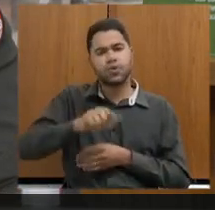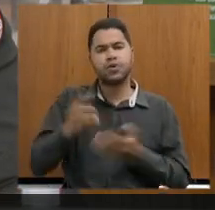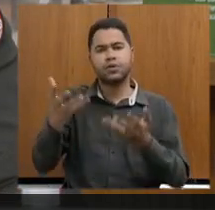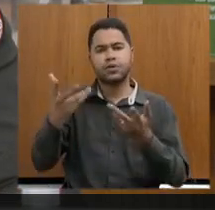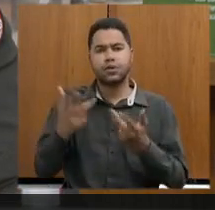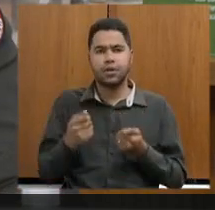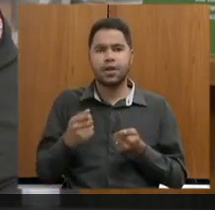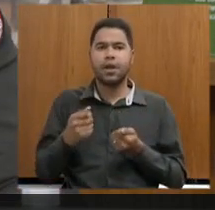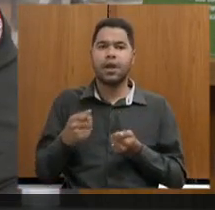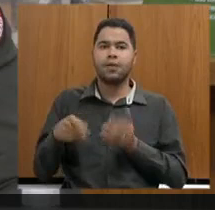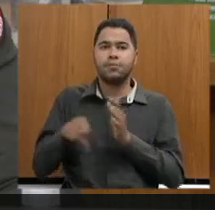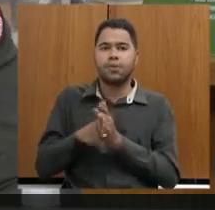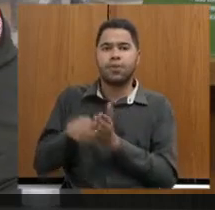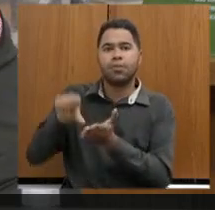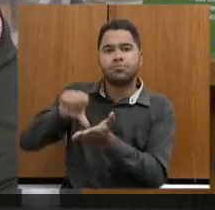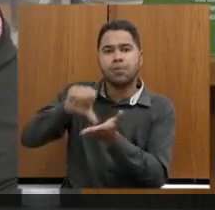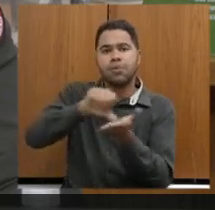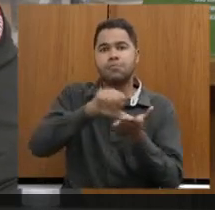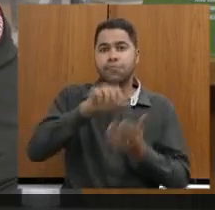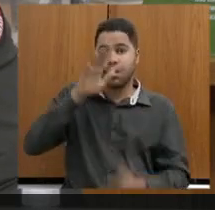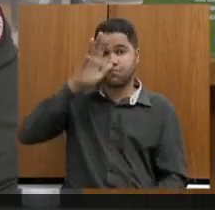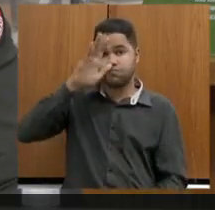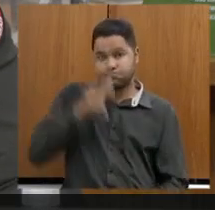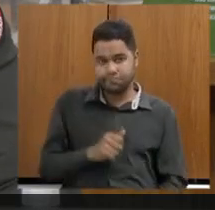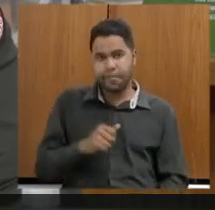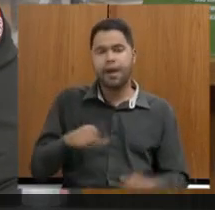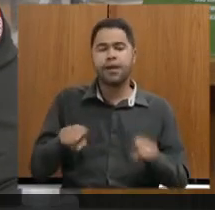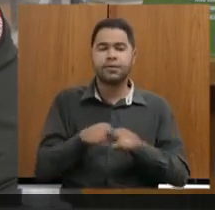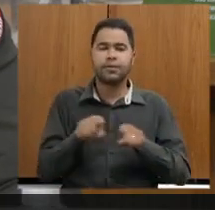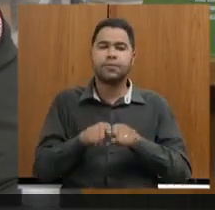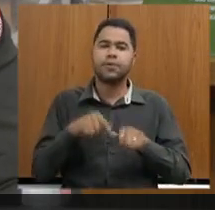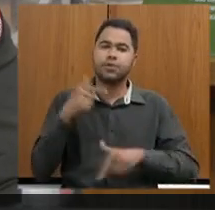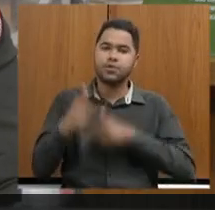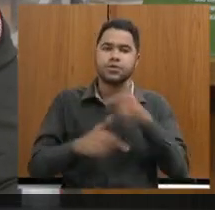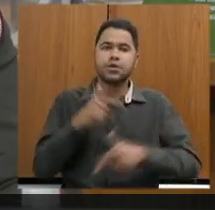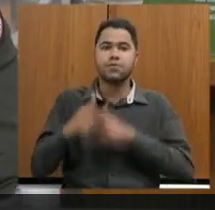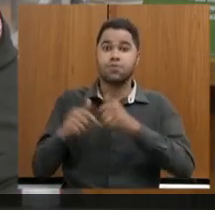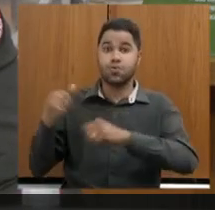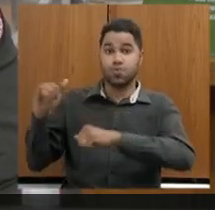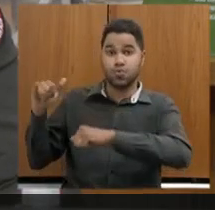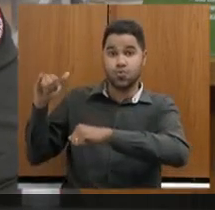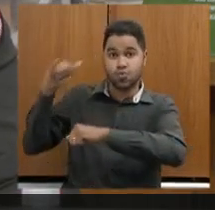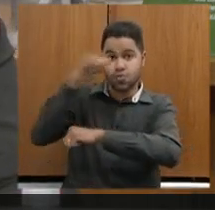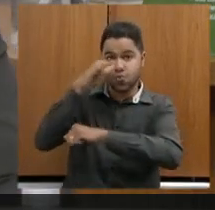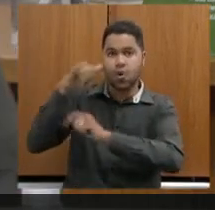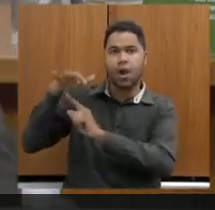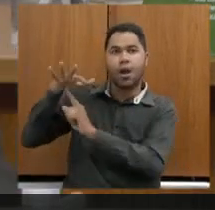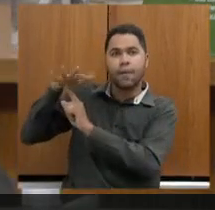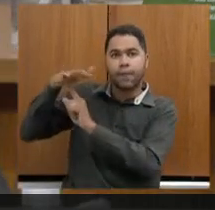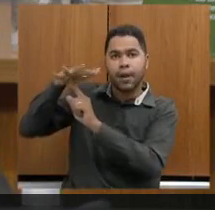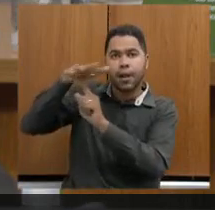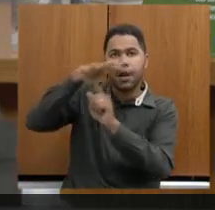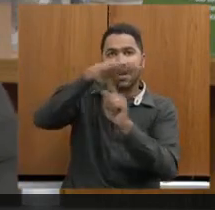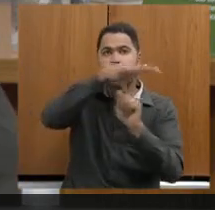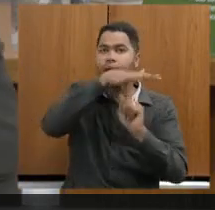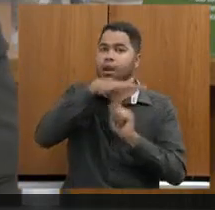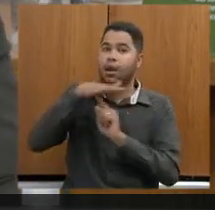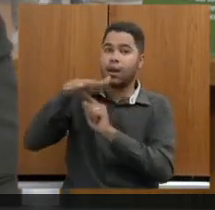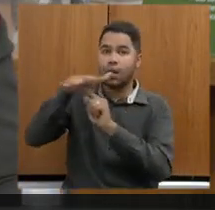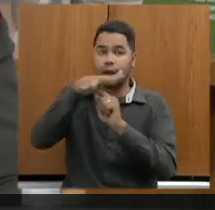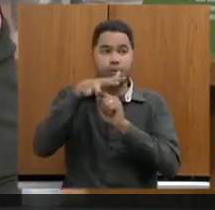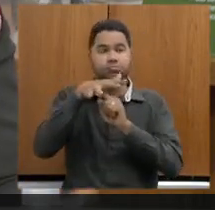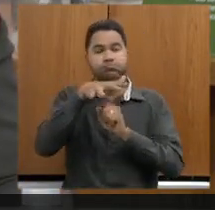atendemos com as unidades de resgate e com o serviço aéreo também que tá de Centralizado no